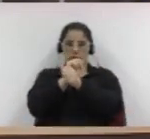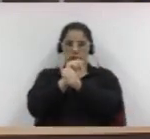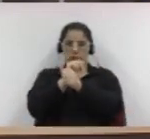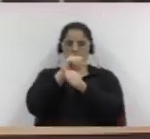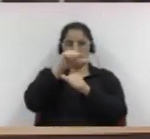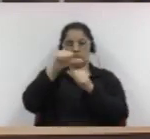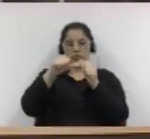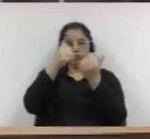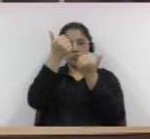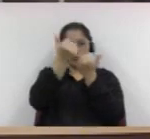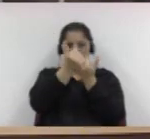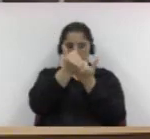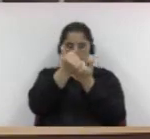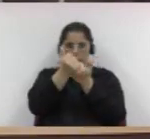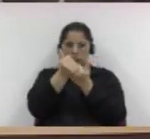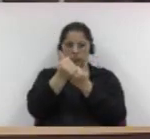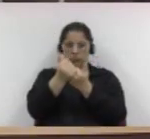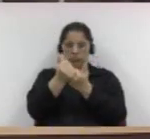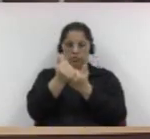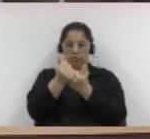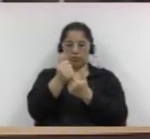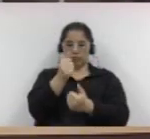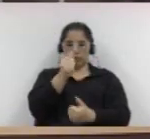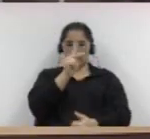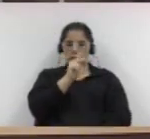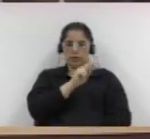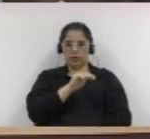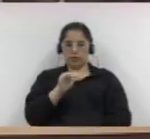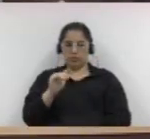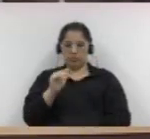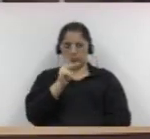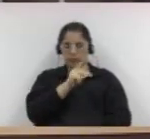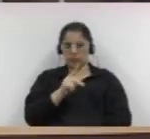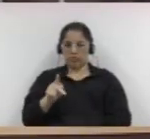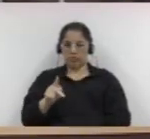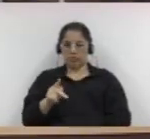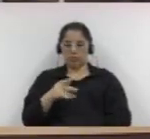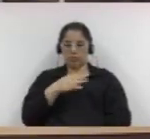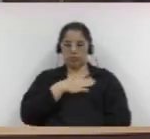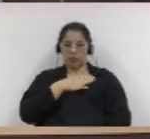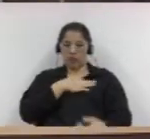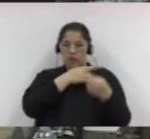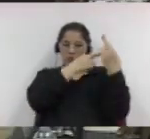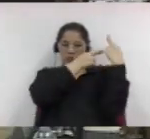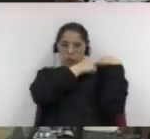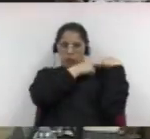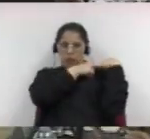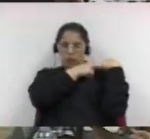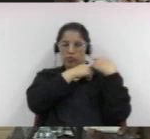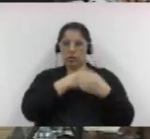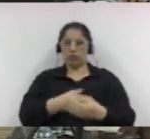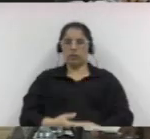que o vice-presidente assuma, pois os próximos requerimentos é de minha autoria.